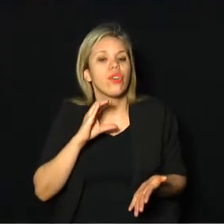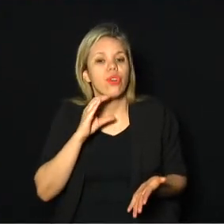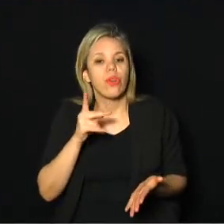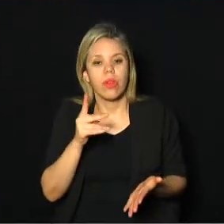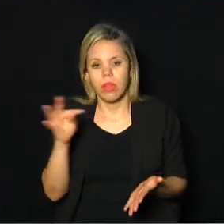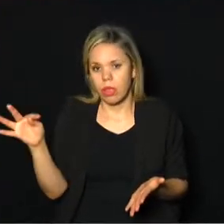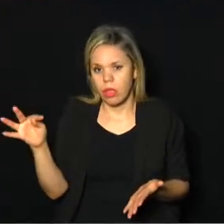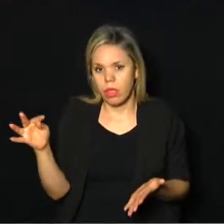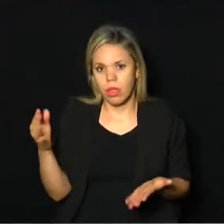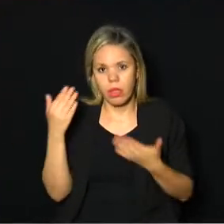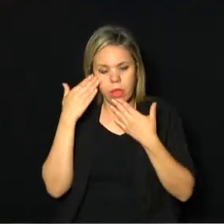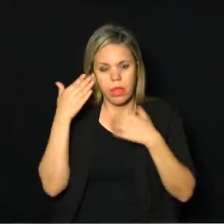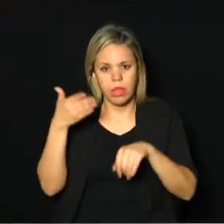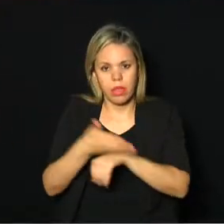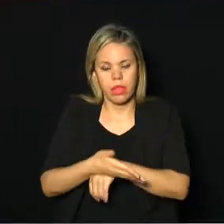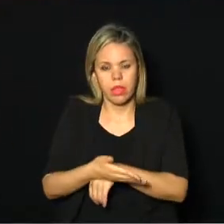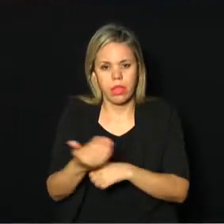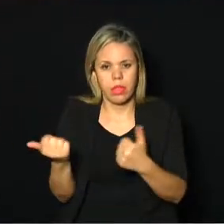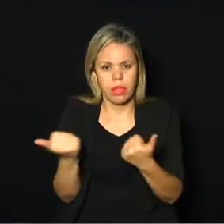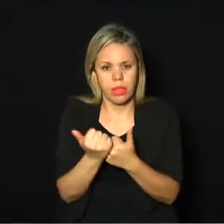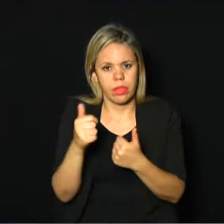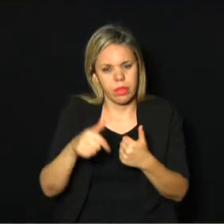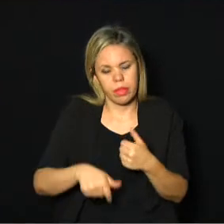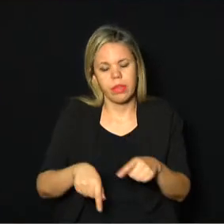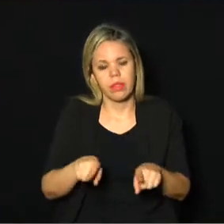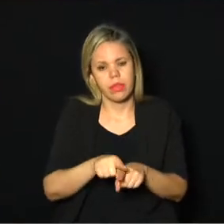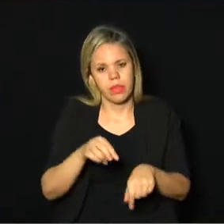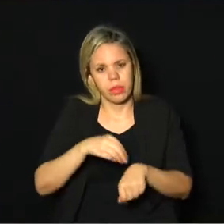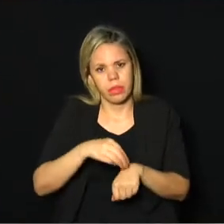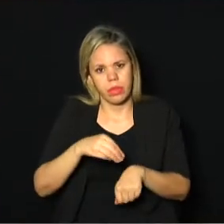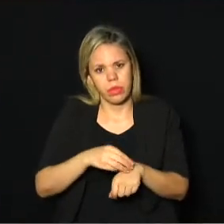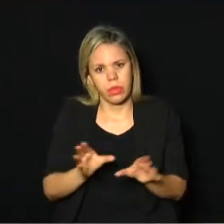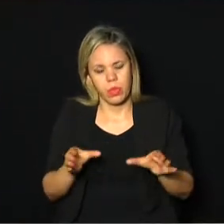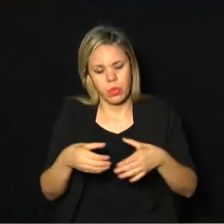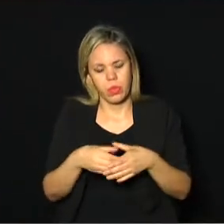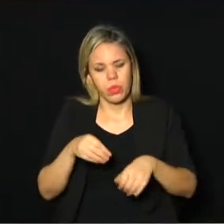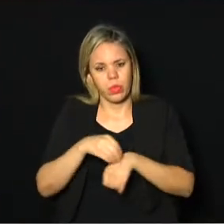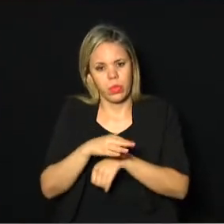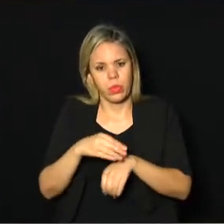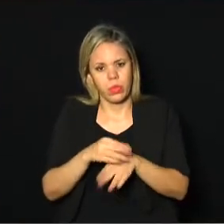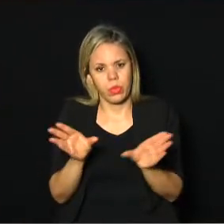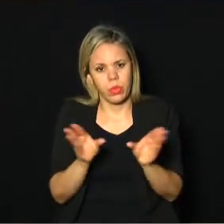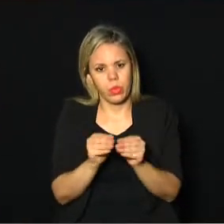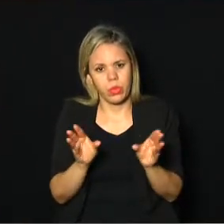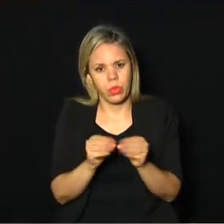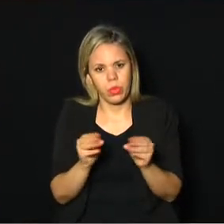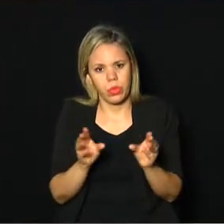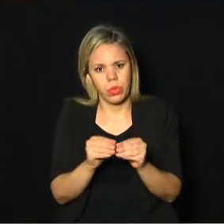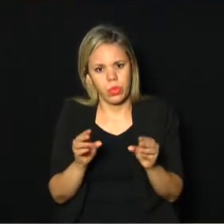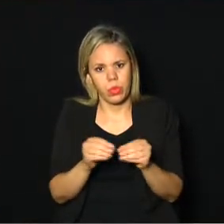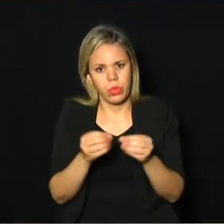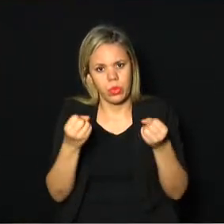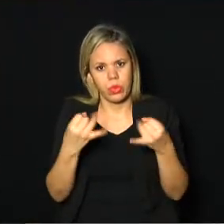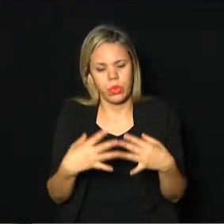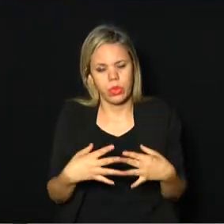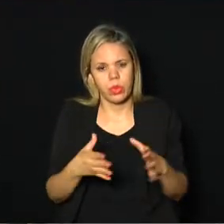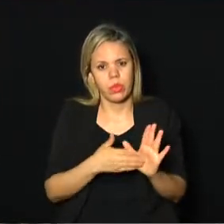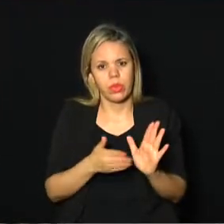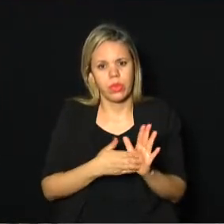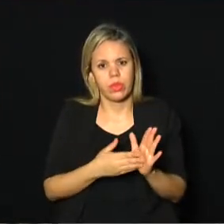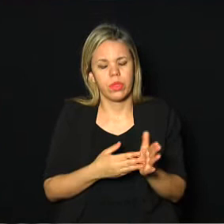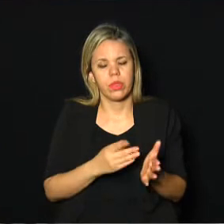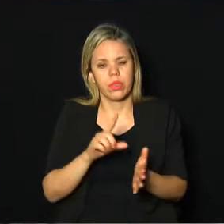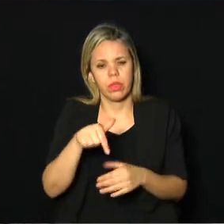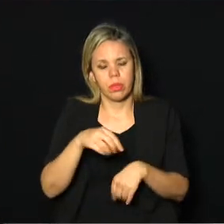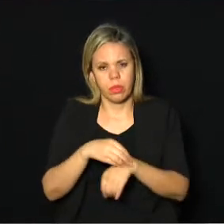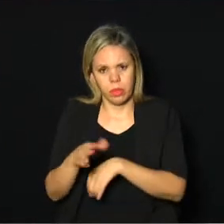vereador Carlão, que é membro suplente aqui da comissão também. Eu só estou passando um breve panorama aqui, vou apresentar algumas propostas e já passo